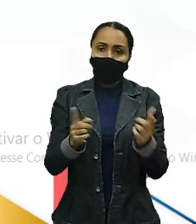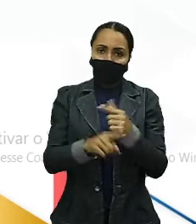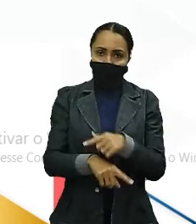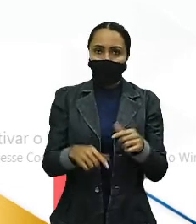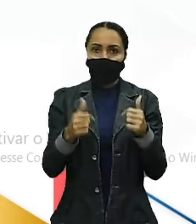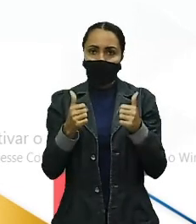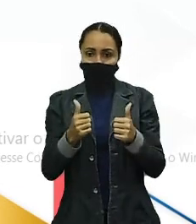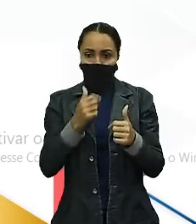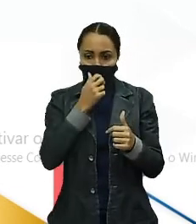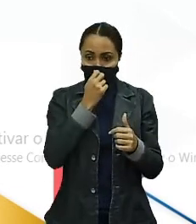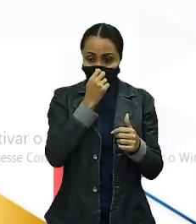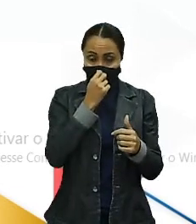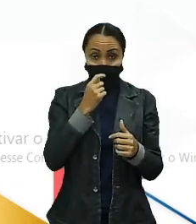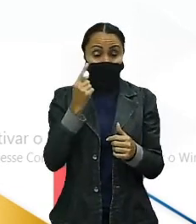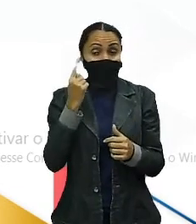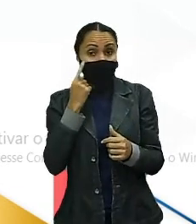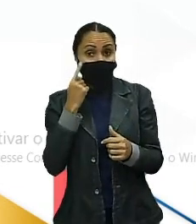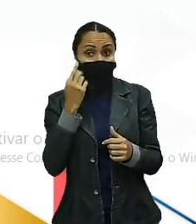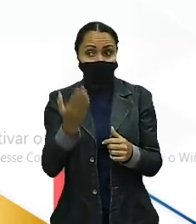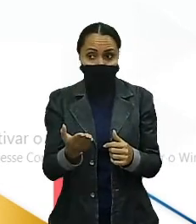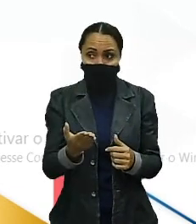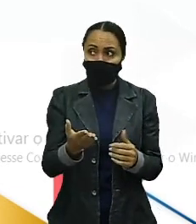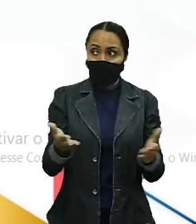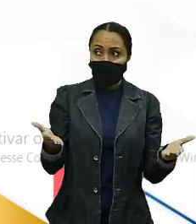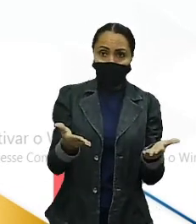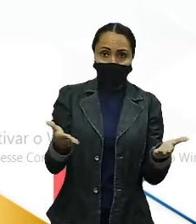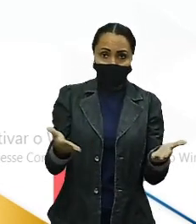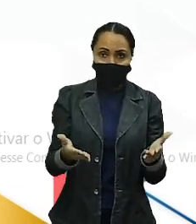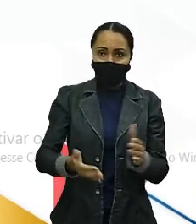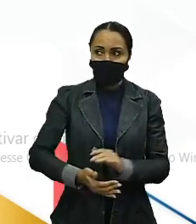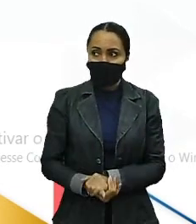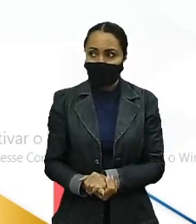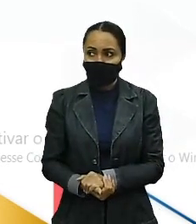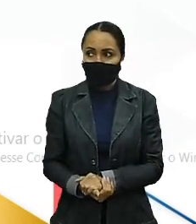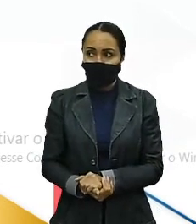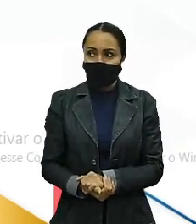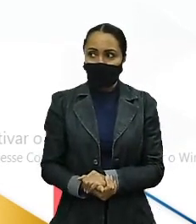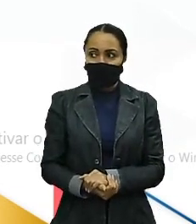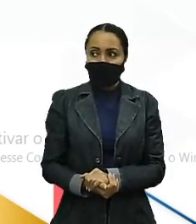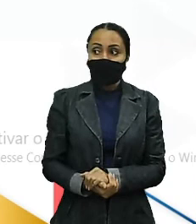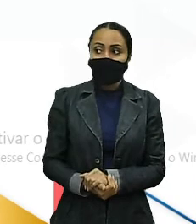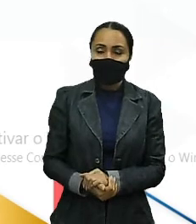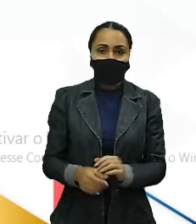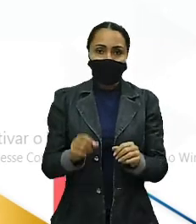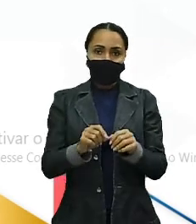Na maioria. Mas presta bastante atenção, tranquilo? Que a gente vai poder